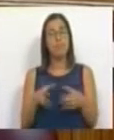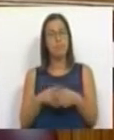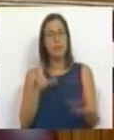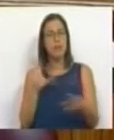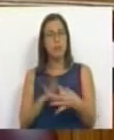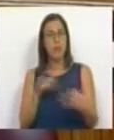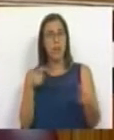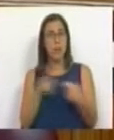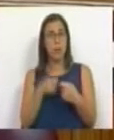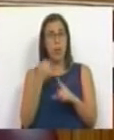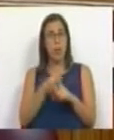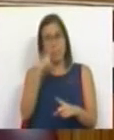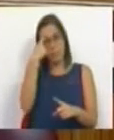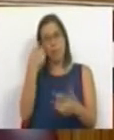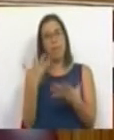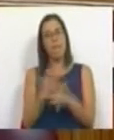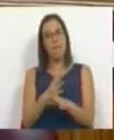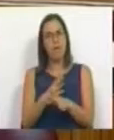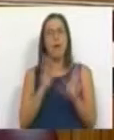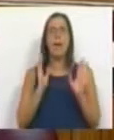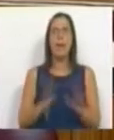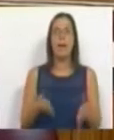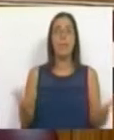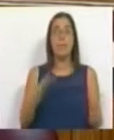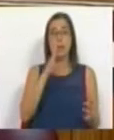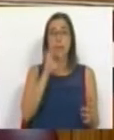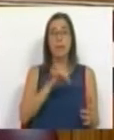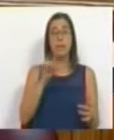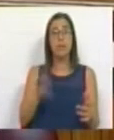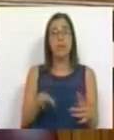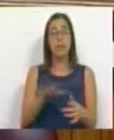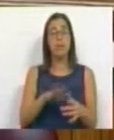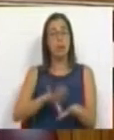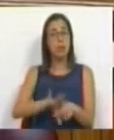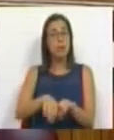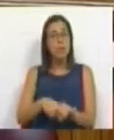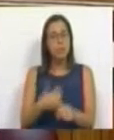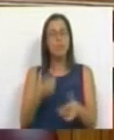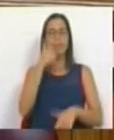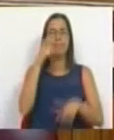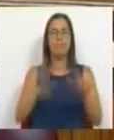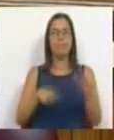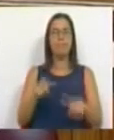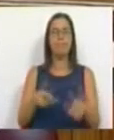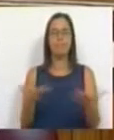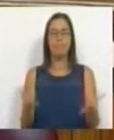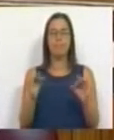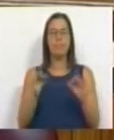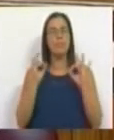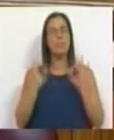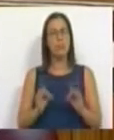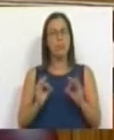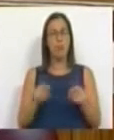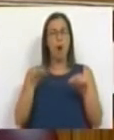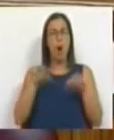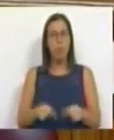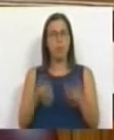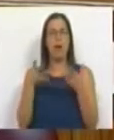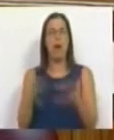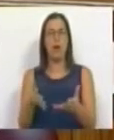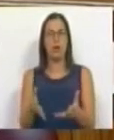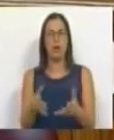dispositivo adequado para o combate aos fogos e é necessário que, em situações de catástrofe, as populações sejam prontamente socorridas